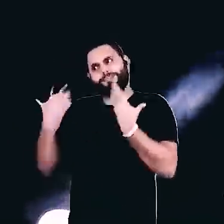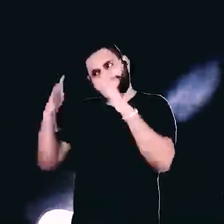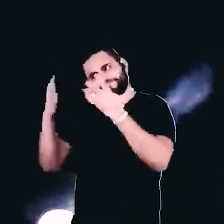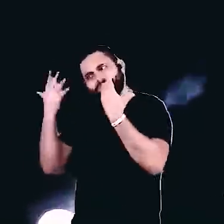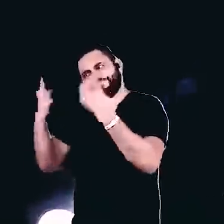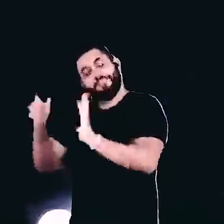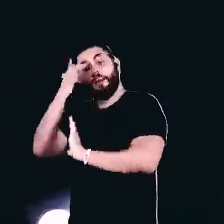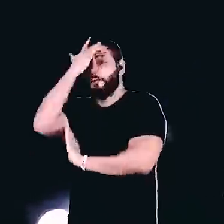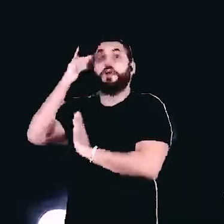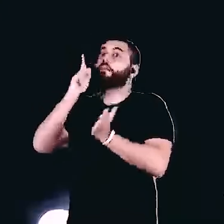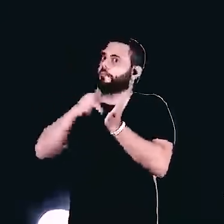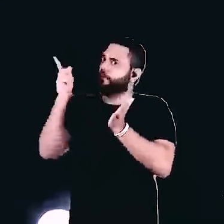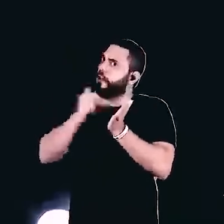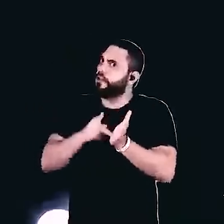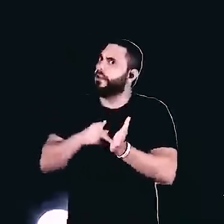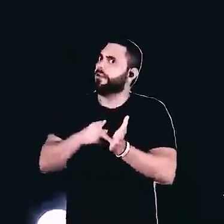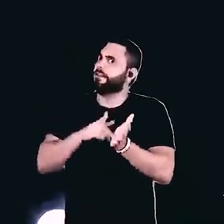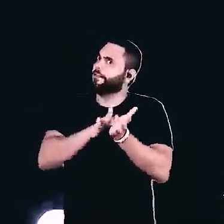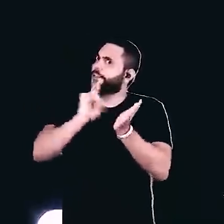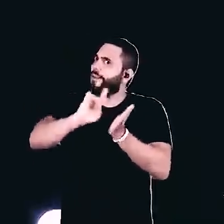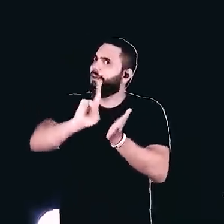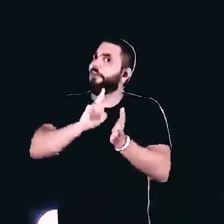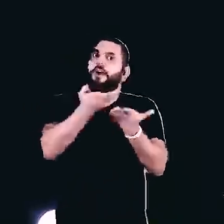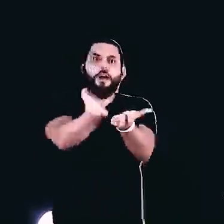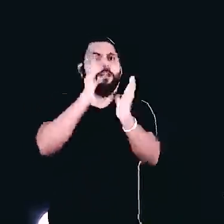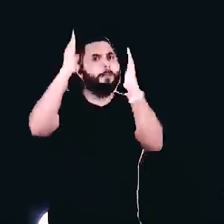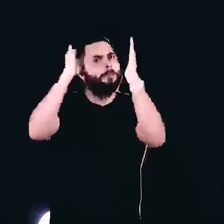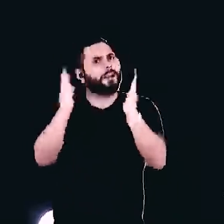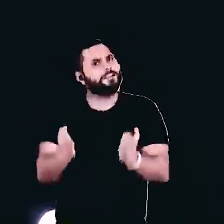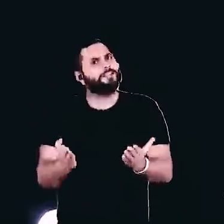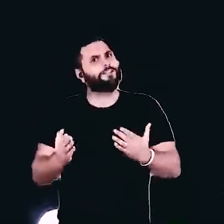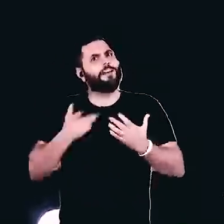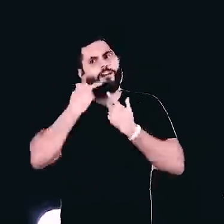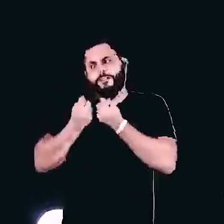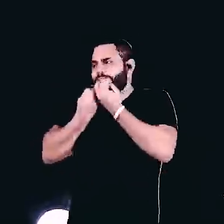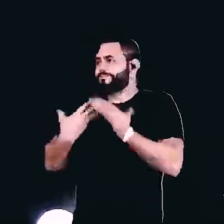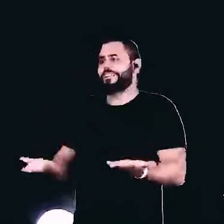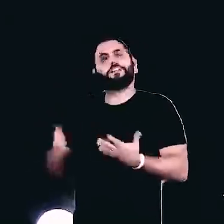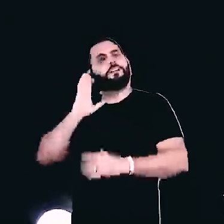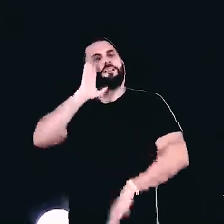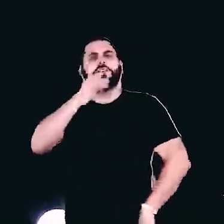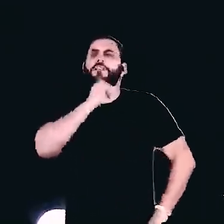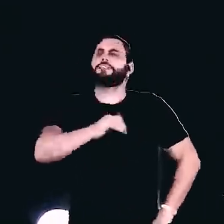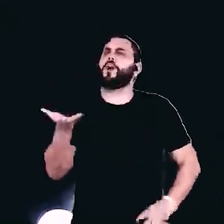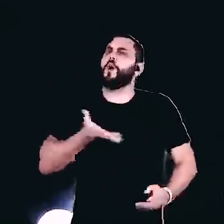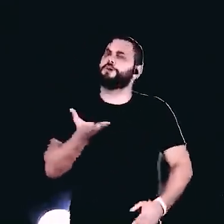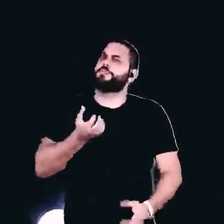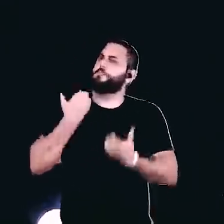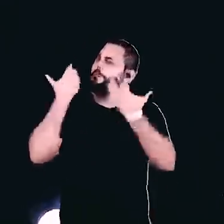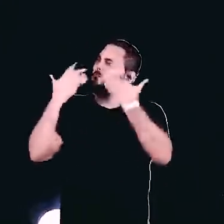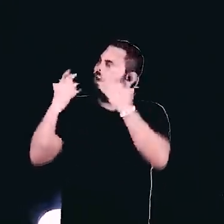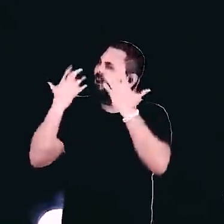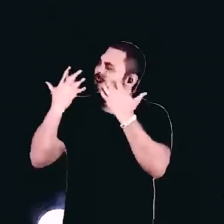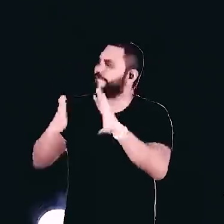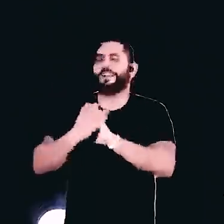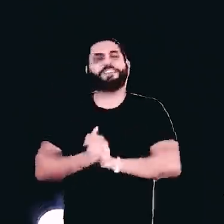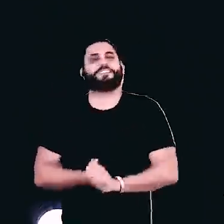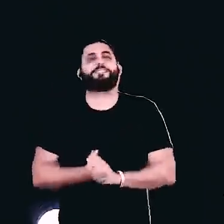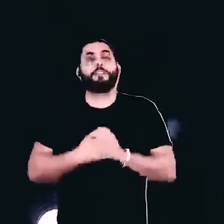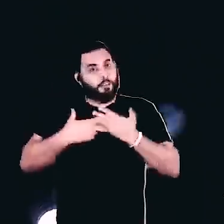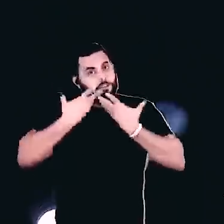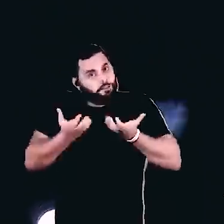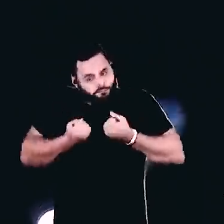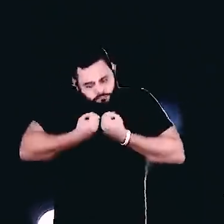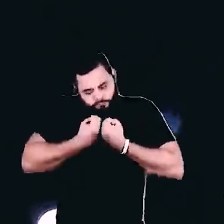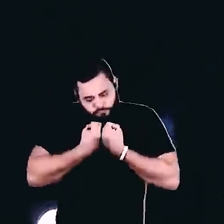as pessoas. Sim, é isso que você está ouvindo, Brasil. Elogiar. Você já elogiou alguém hoje? Você já colocou para